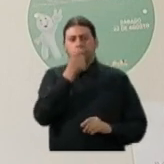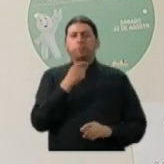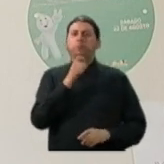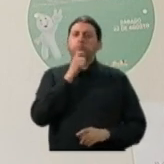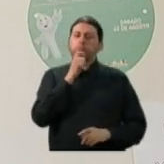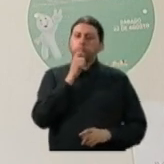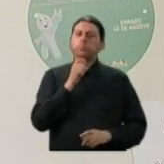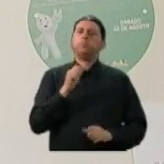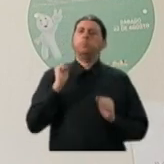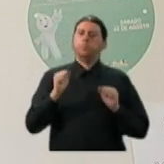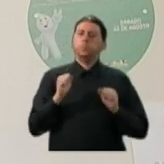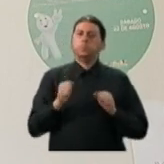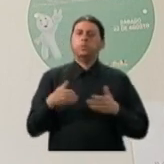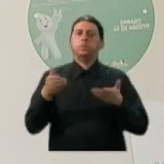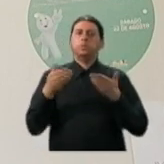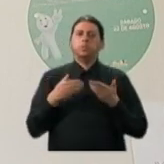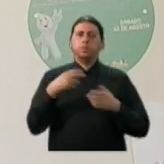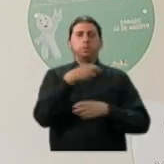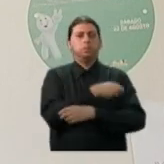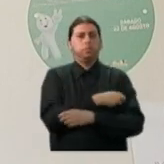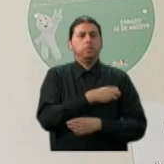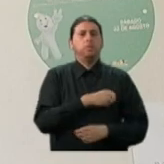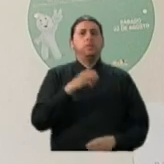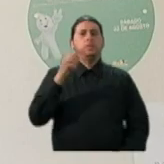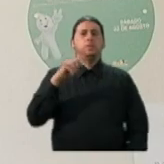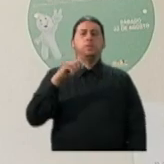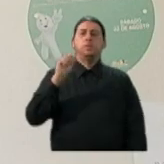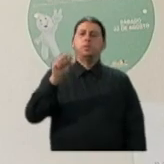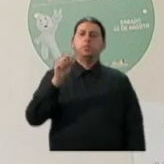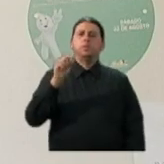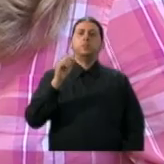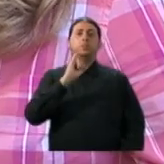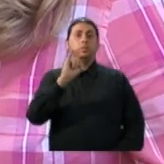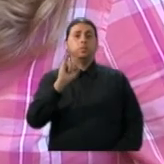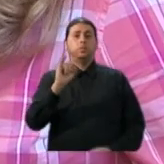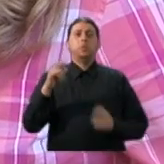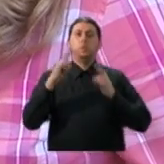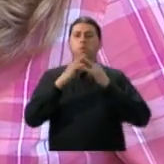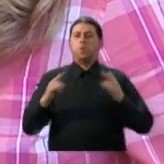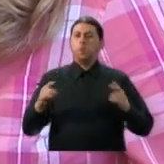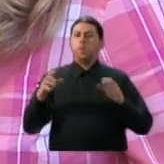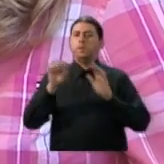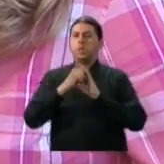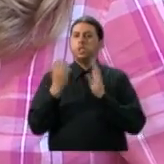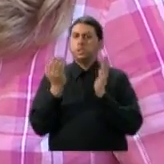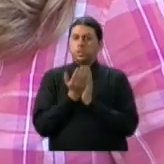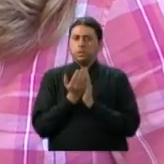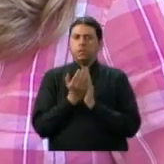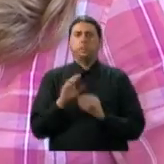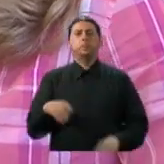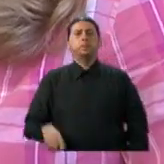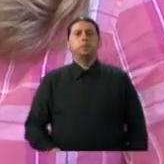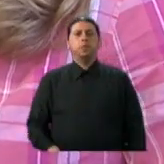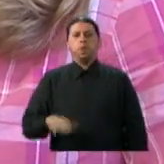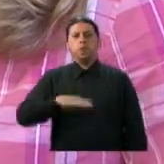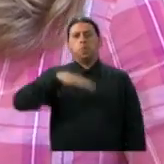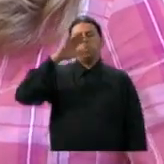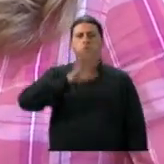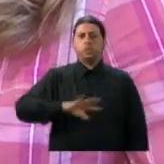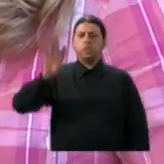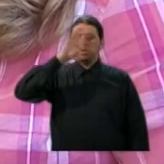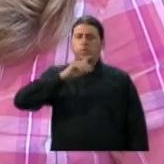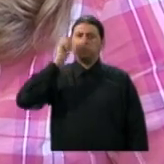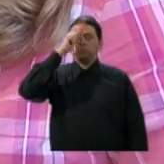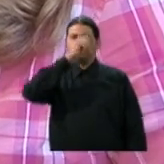ainda podem receber a pneumocócica se vivem em instituições fechadas. Os adultos e os adolescentes, de uma maneira geral, eles têm